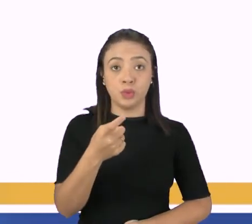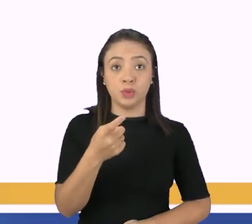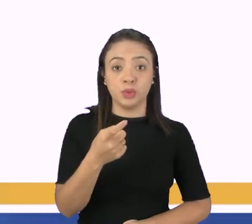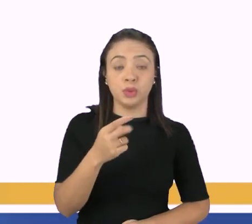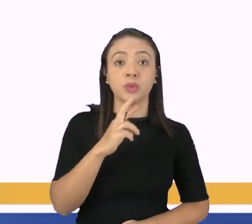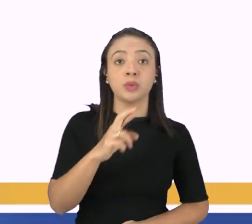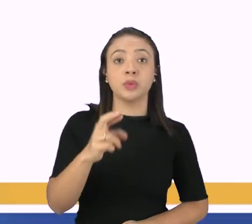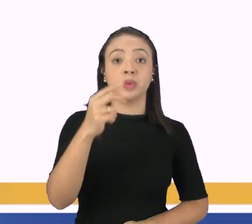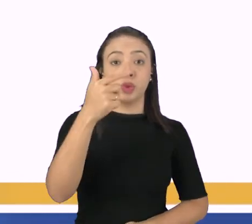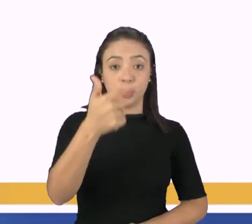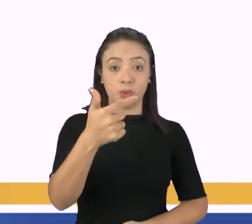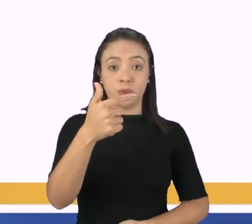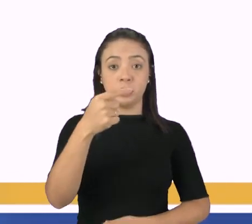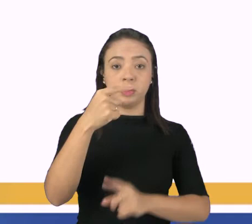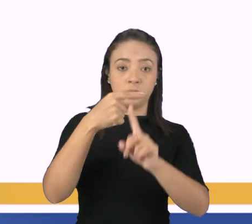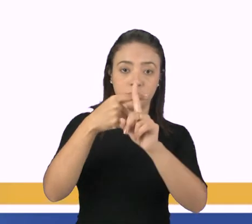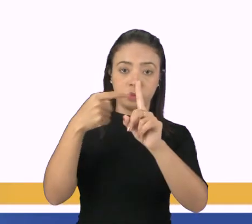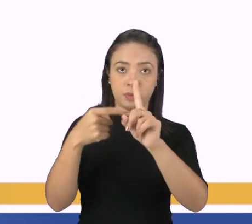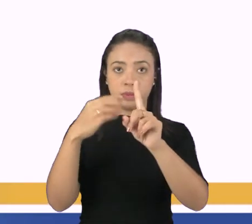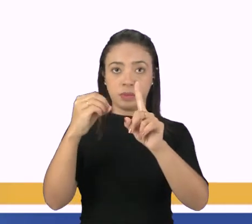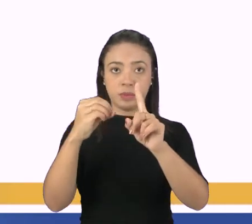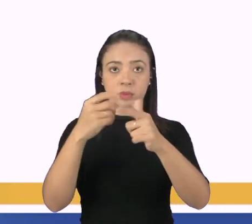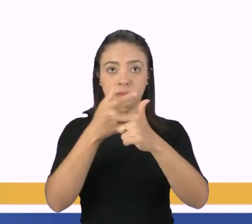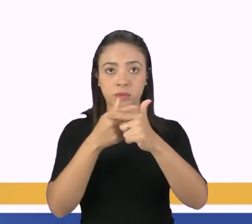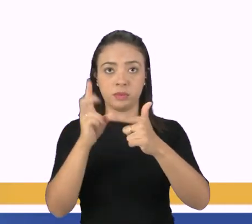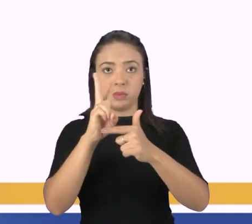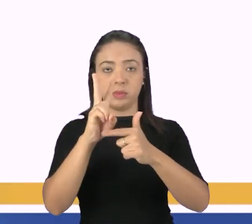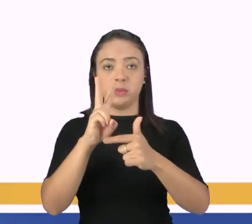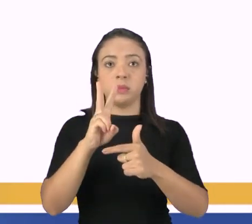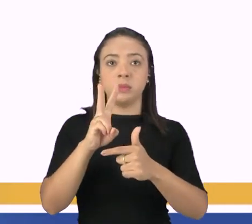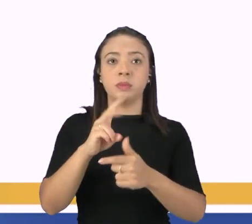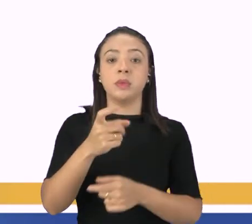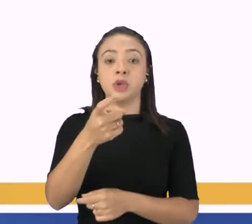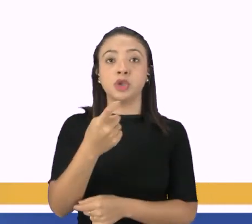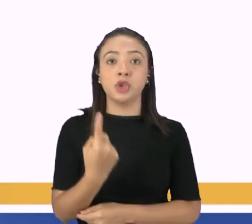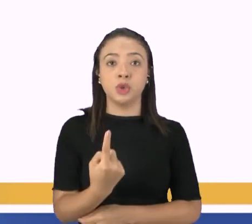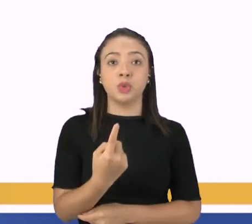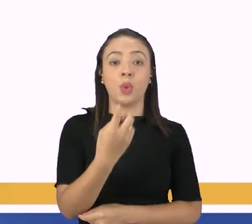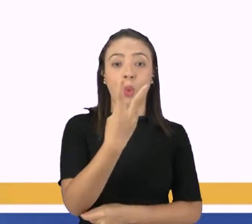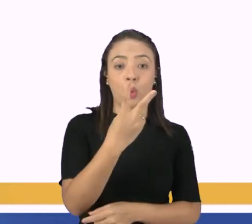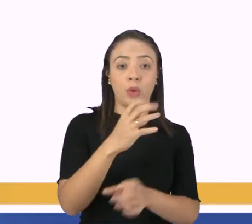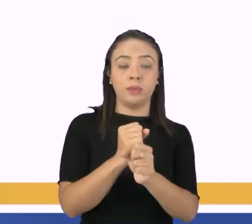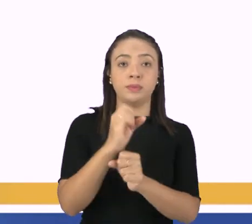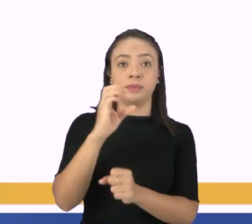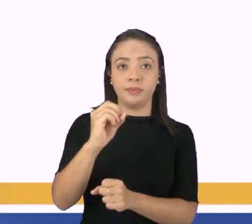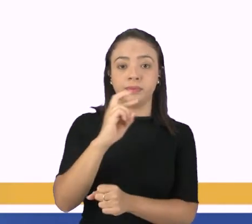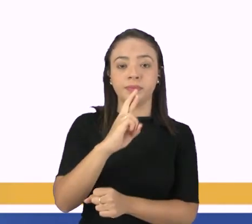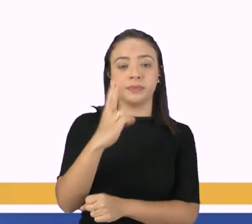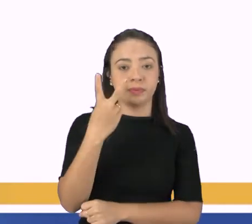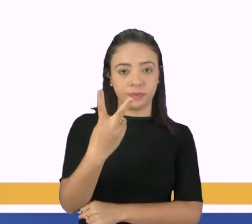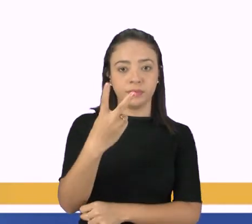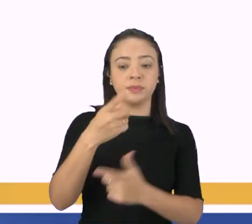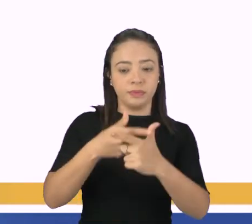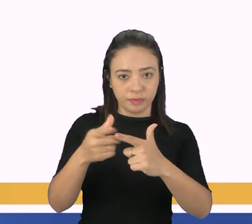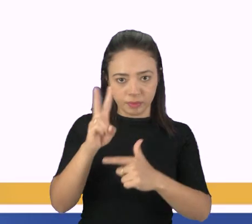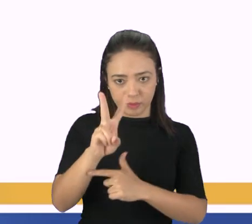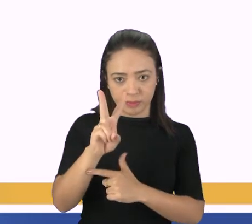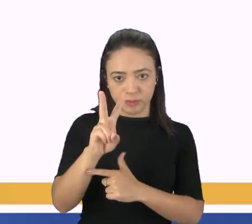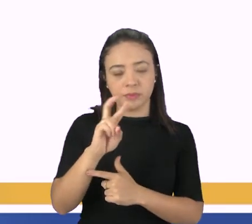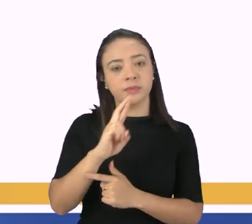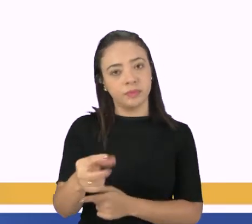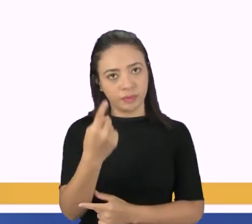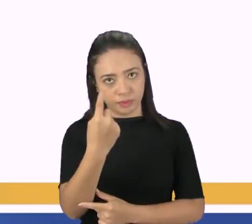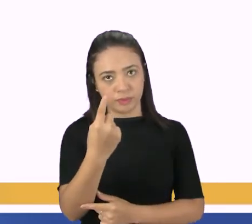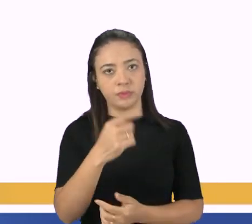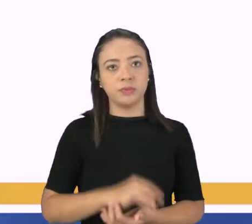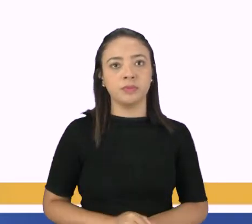ou menos 0 sobre 2. Então, fazendo x1, 2 mais 0, nós temos 2, certo? E 2 dividido para 2 é